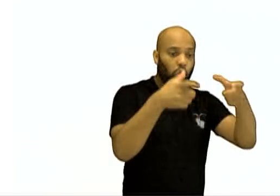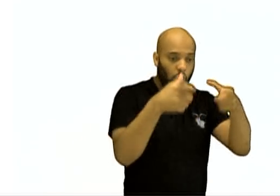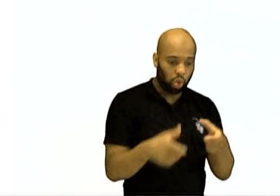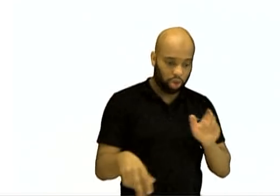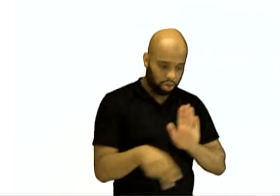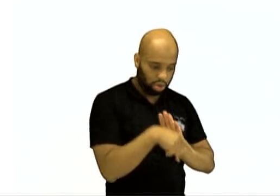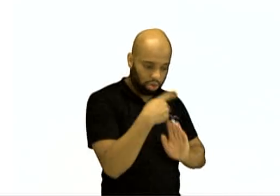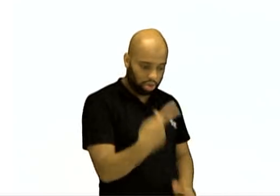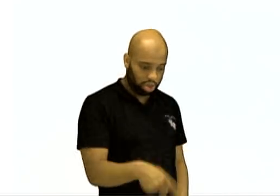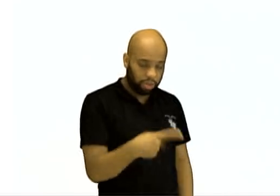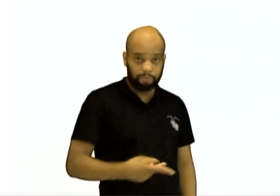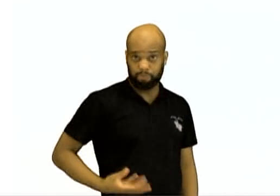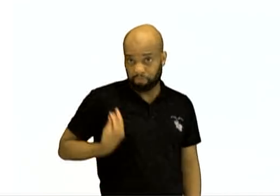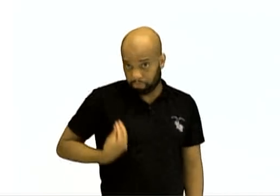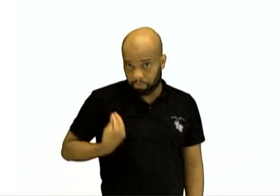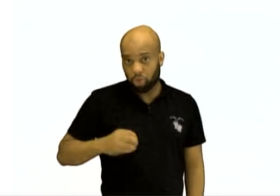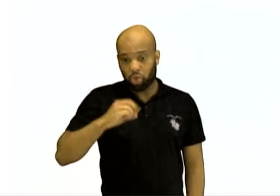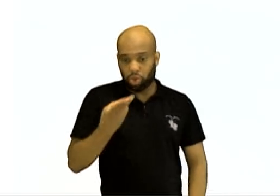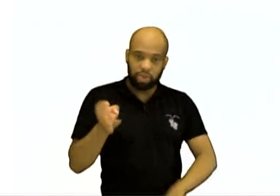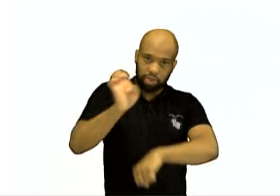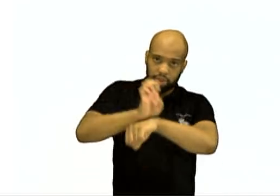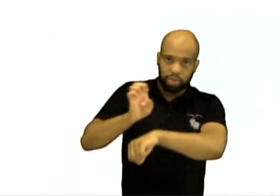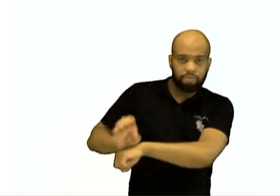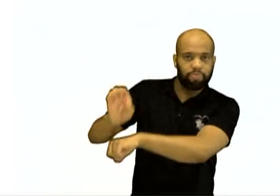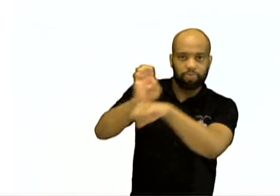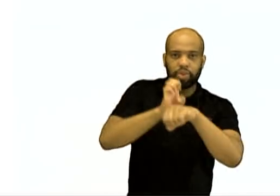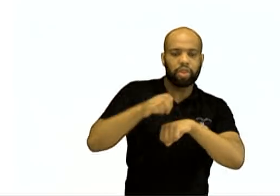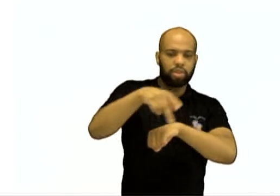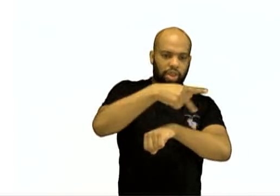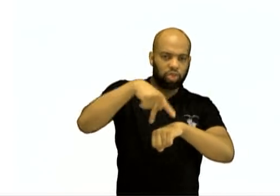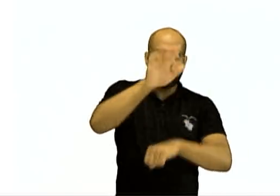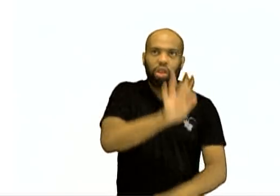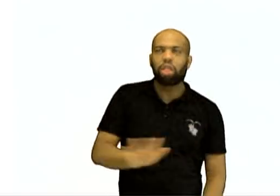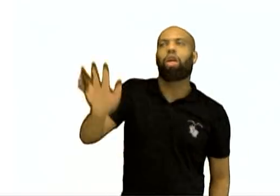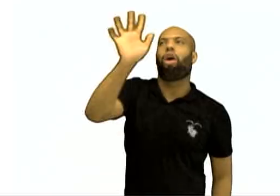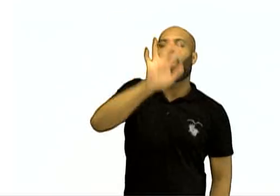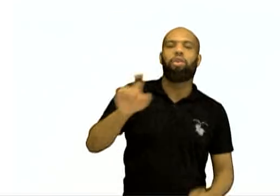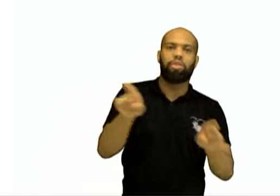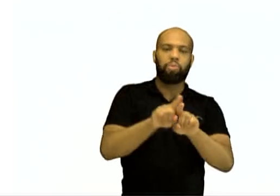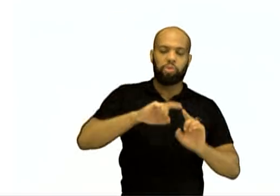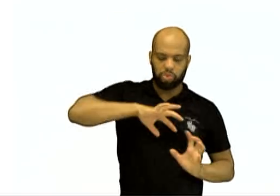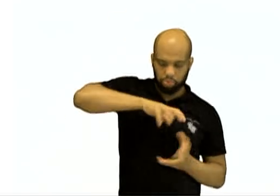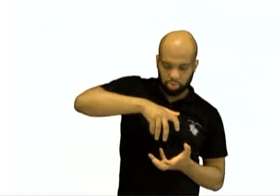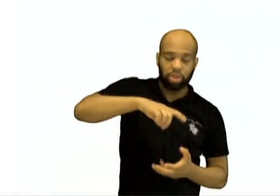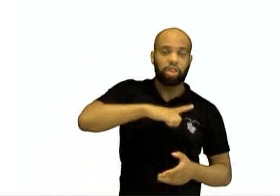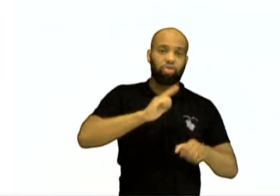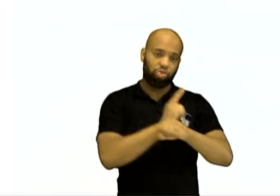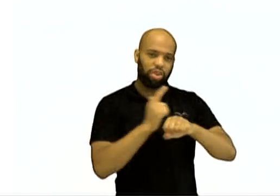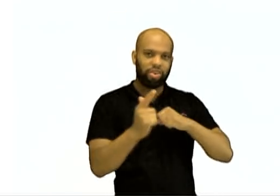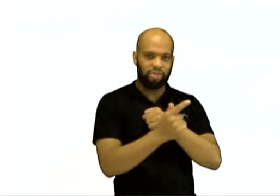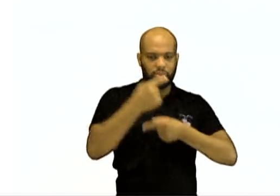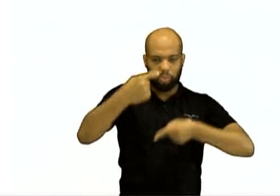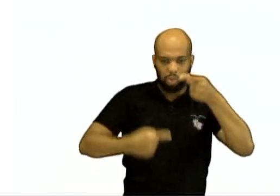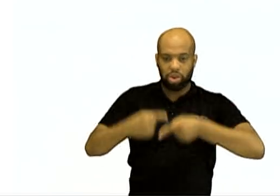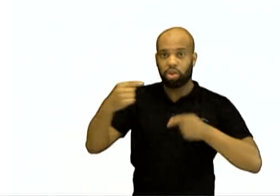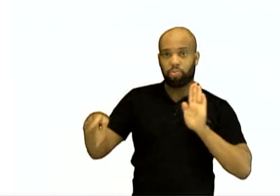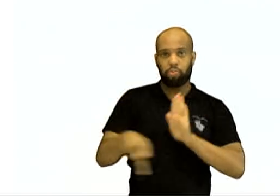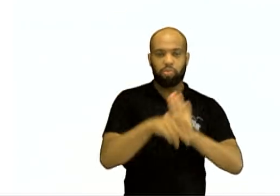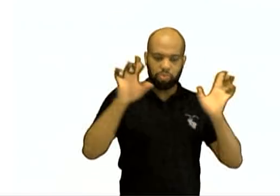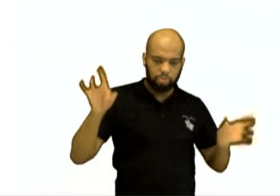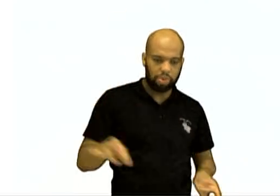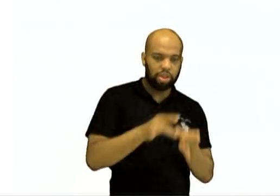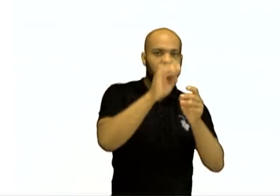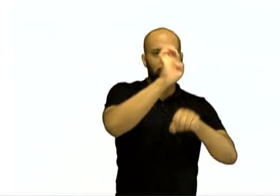local, né, estadual, nacional, mundial, né? Elas têm uma geopolítica particular, né? Os